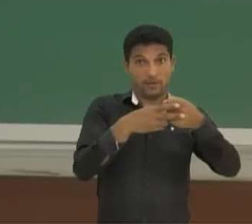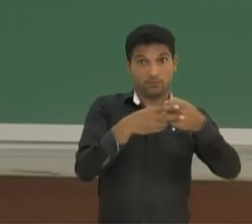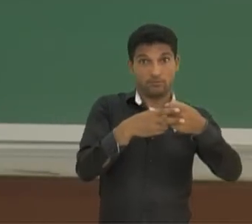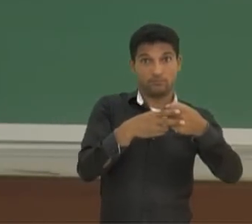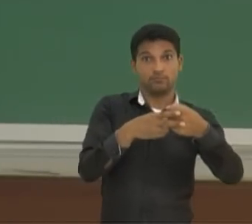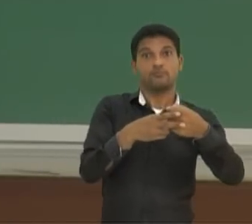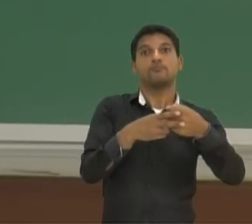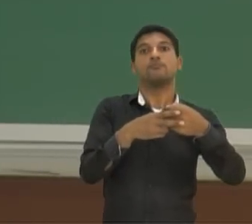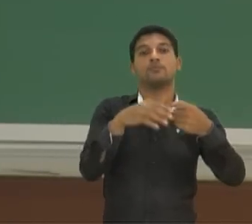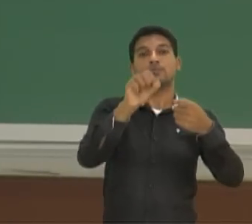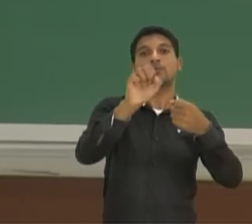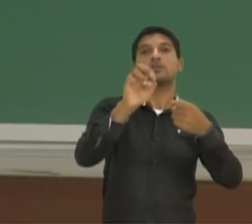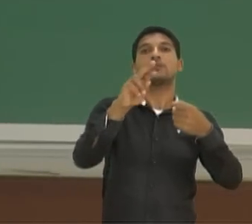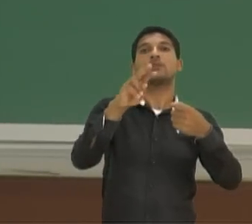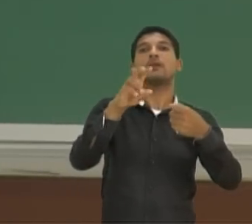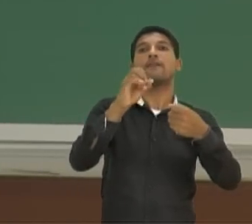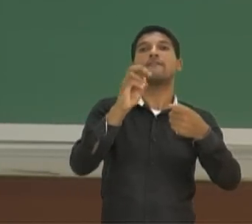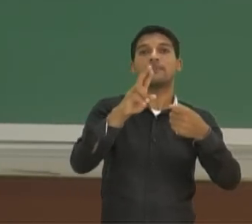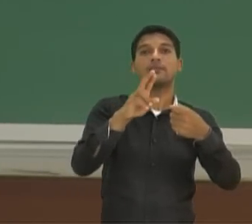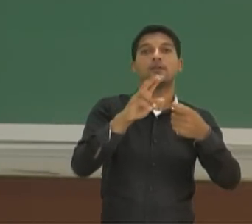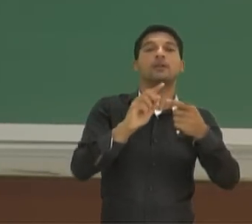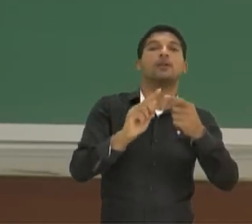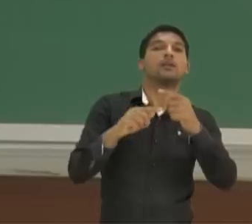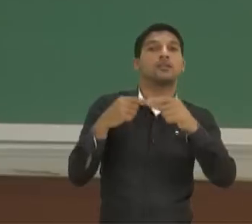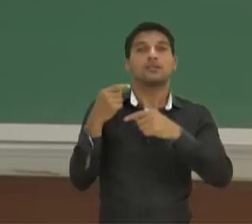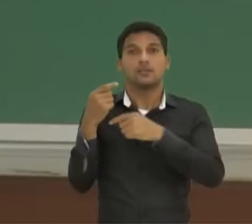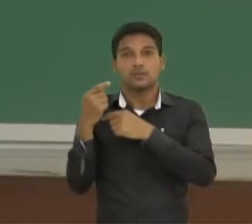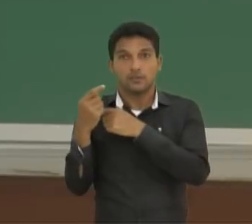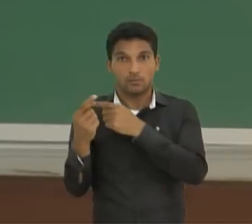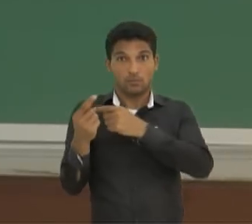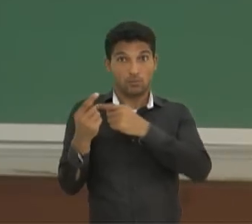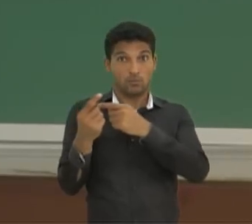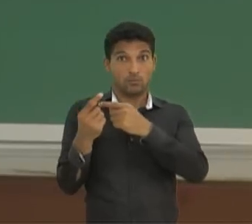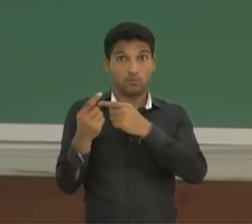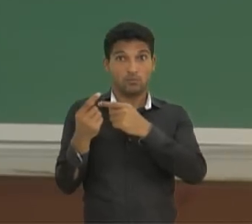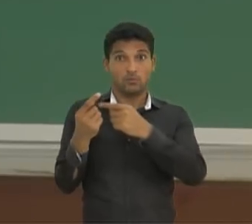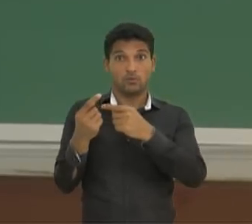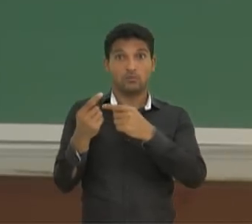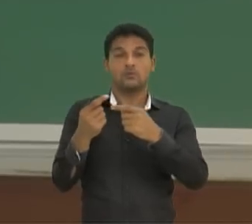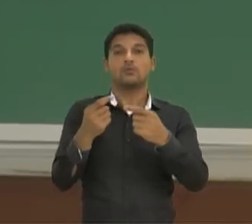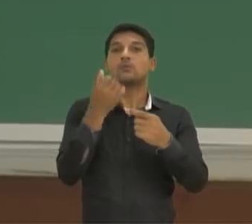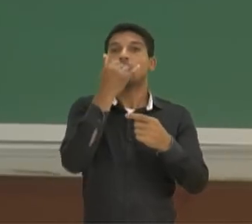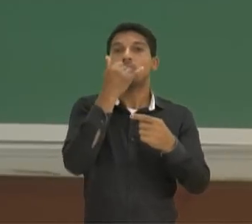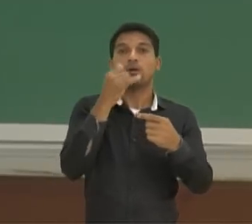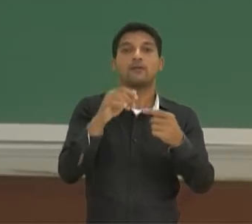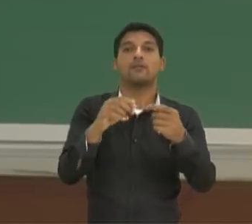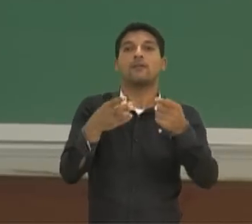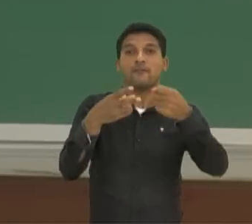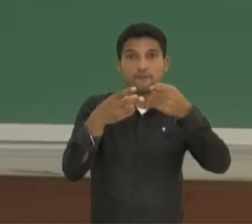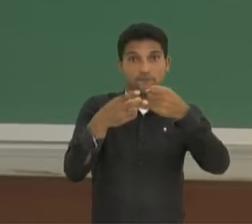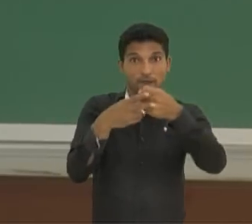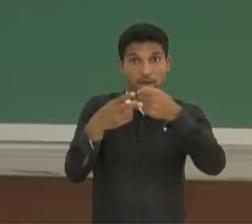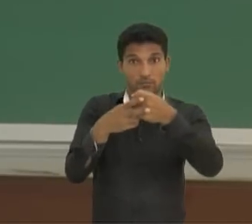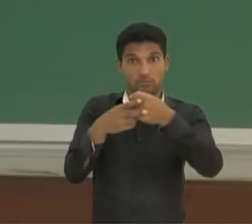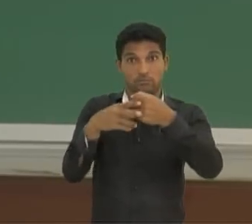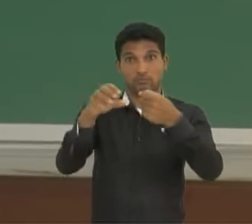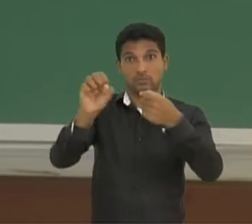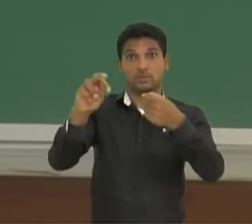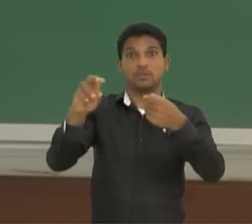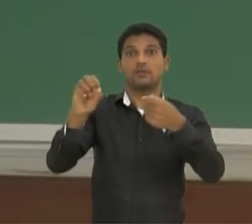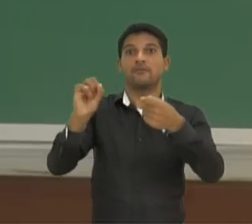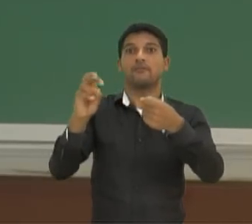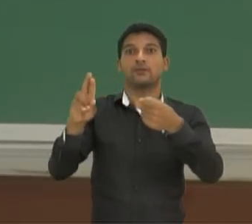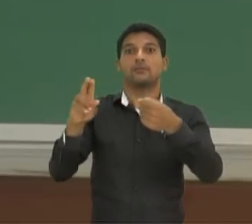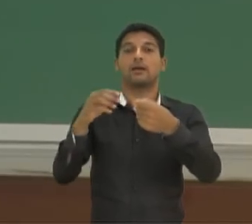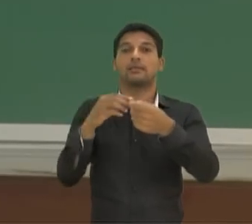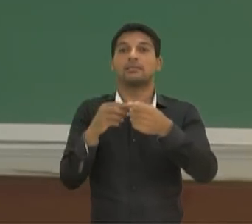carta, para efetuar a seguinte reclamação. E aí vem a reclamação. Né? Então, eu vou deixar esse slide para vocês analisarem, e aí vou dar um tempo